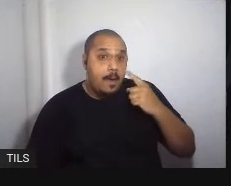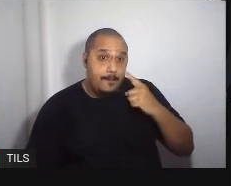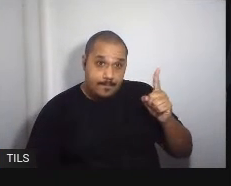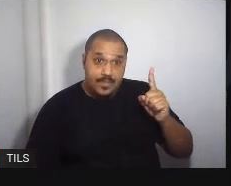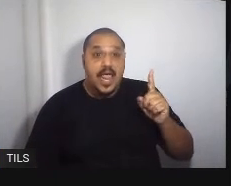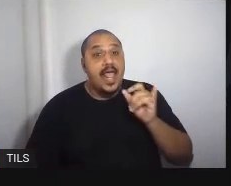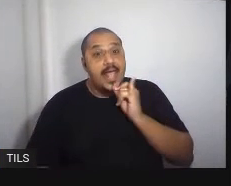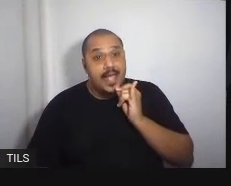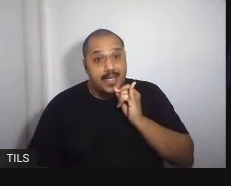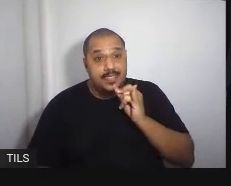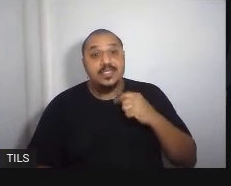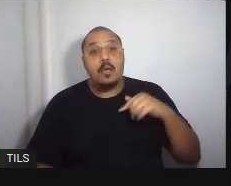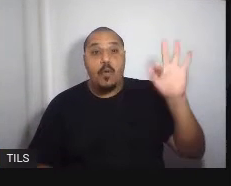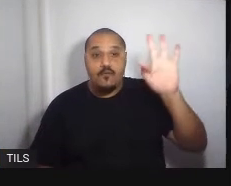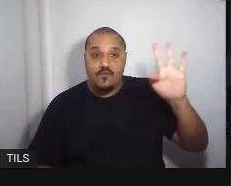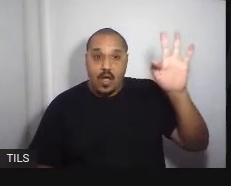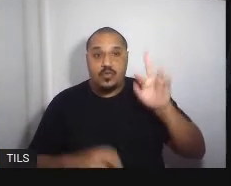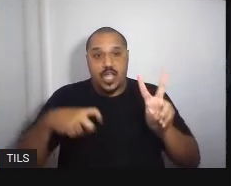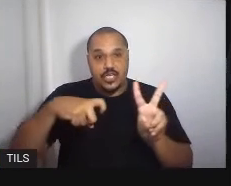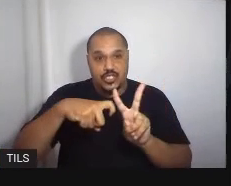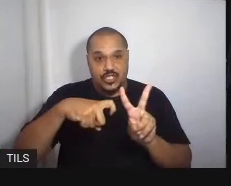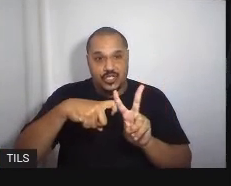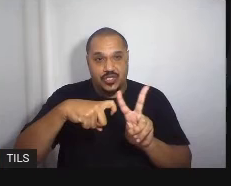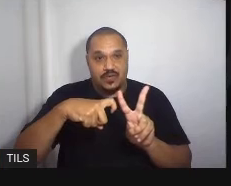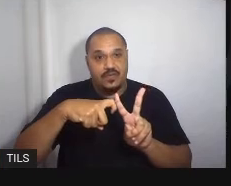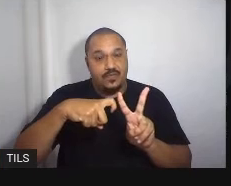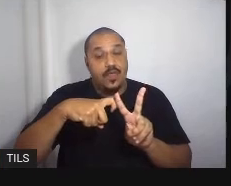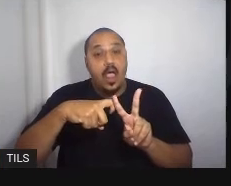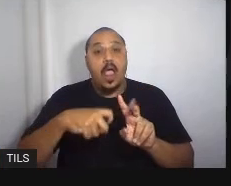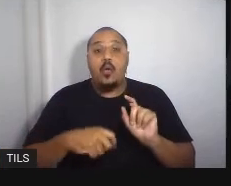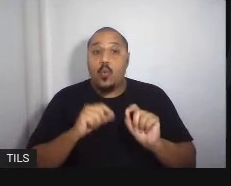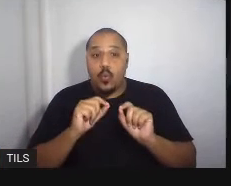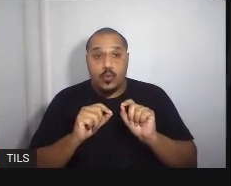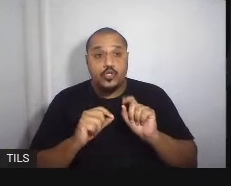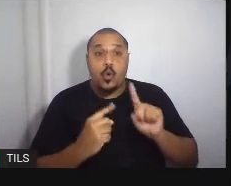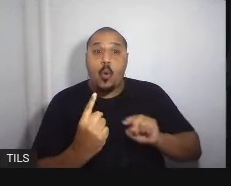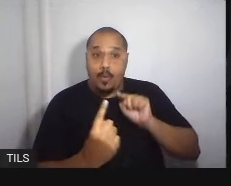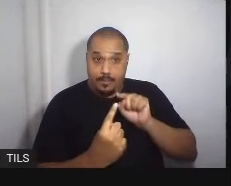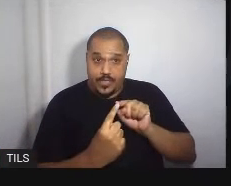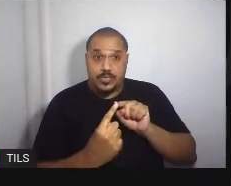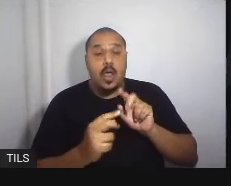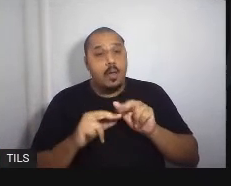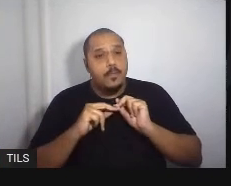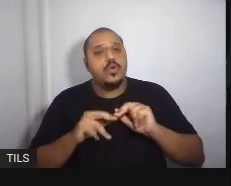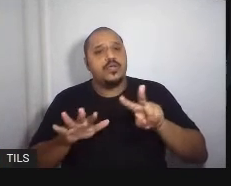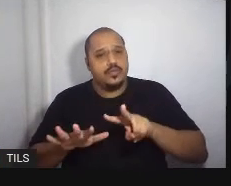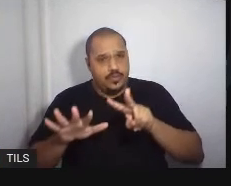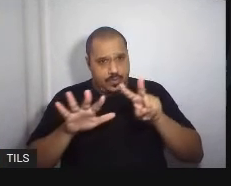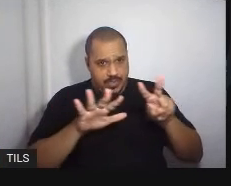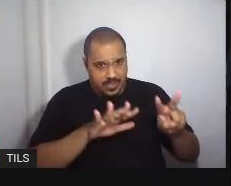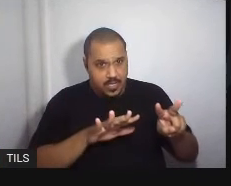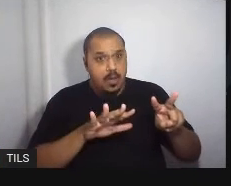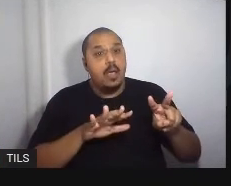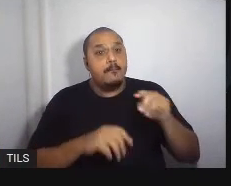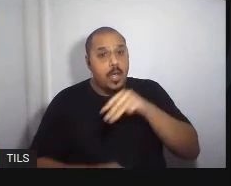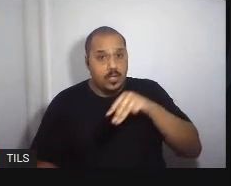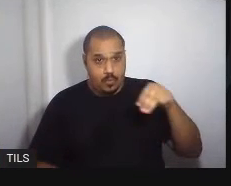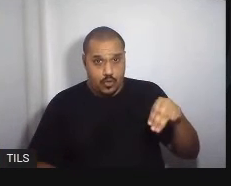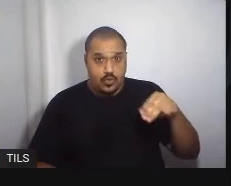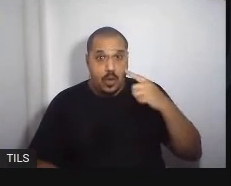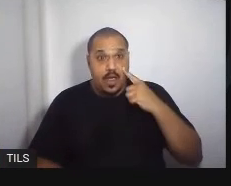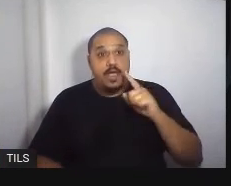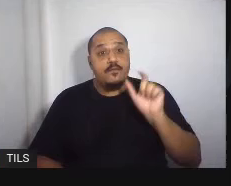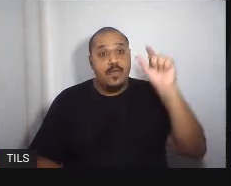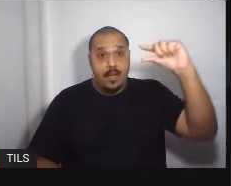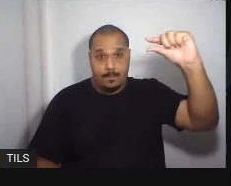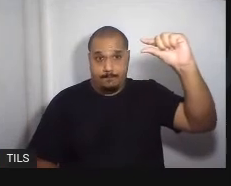Faculdade de Veterinária, e a ideia é que toda a Semana de Monitoria ocorra na aba Atividades. Como vocês podem